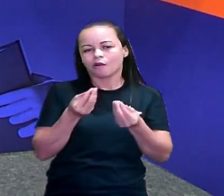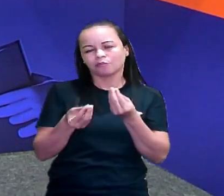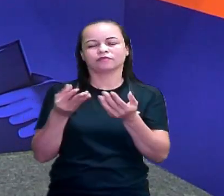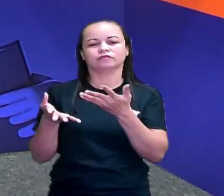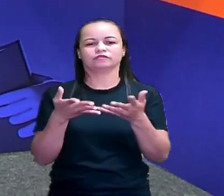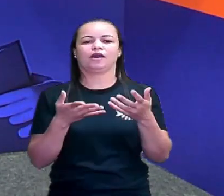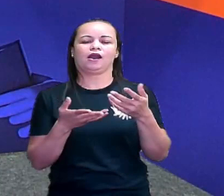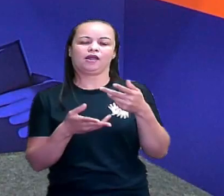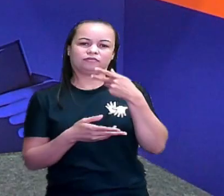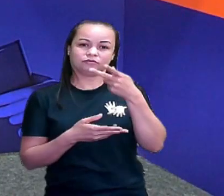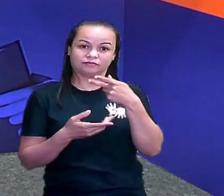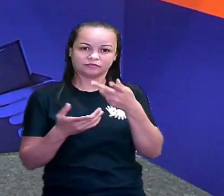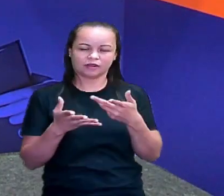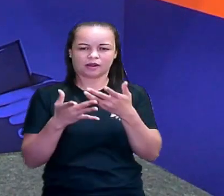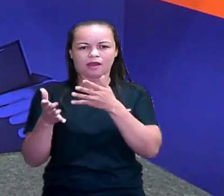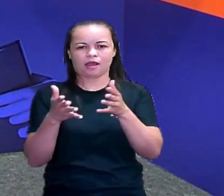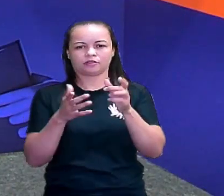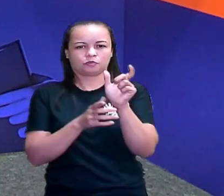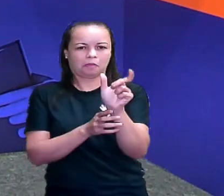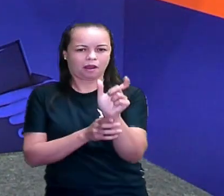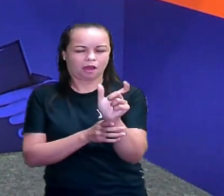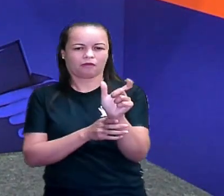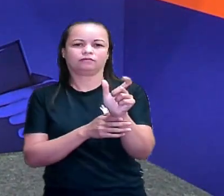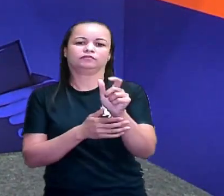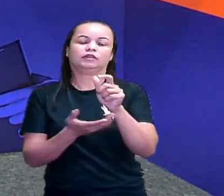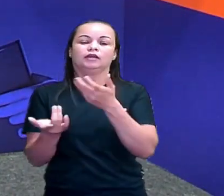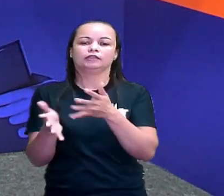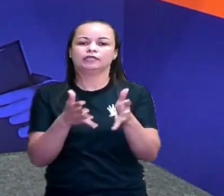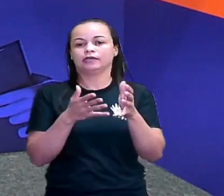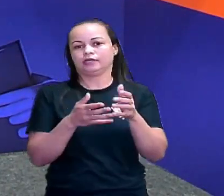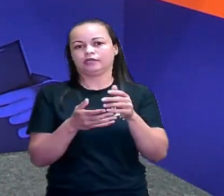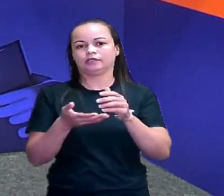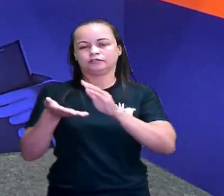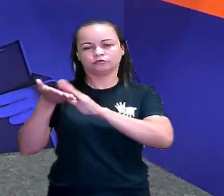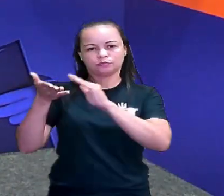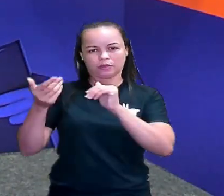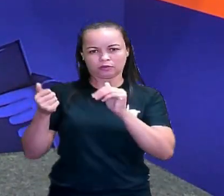as palavras em espanhol, tá certo? Então, vamos lá.